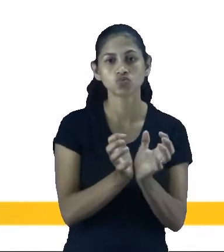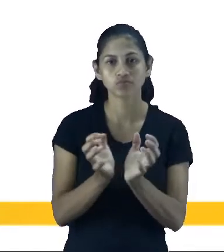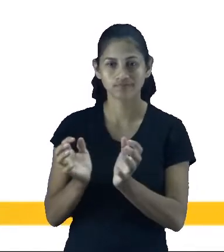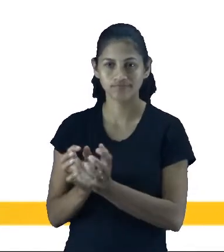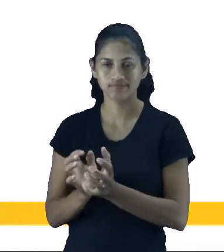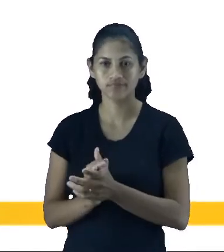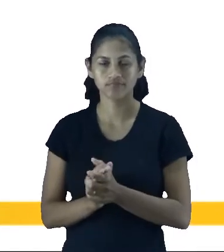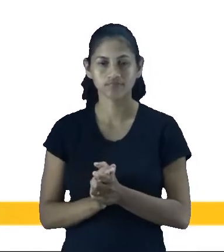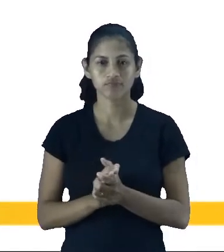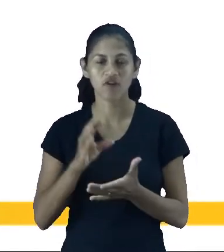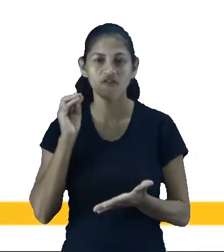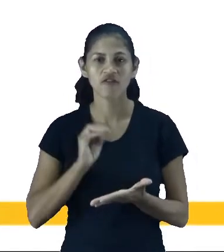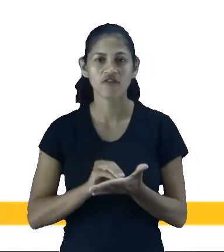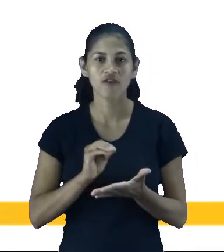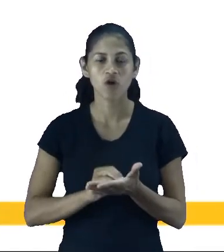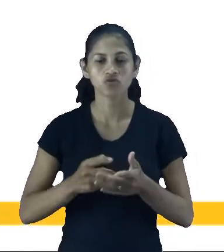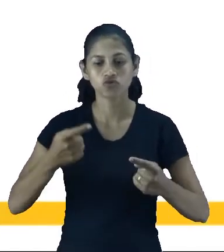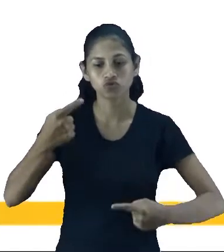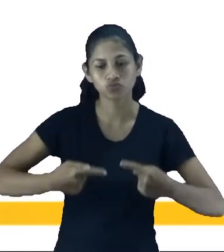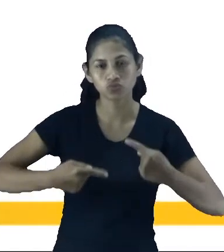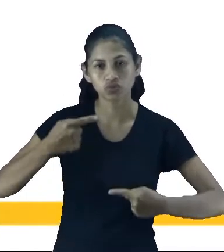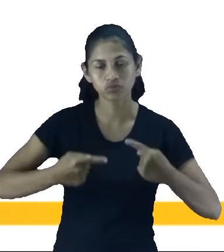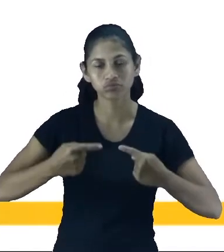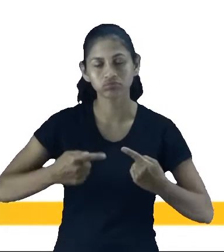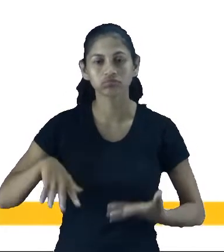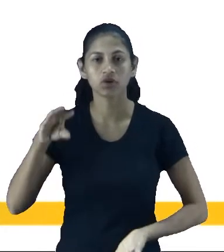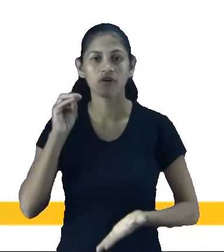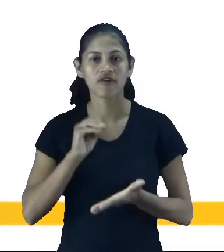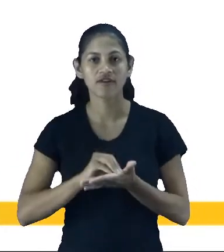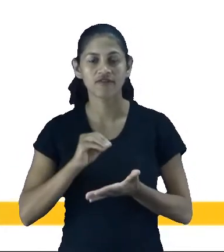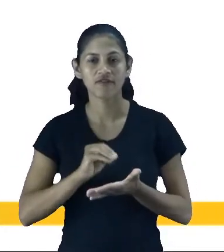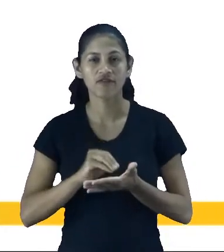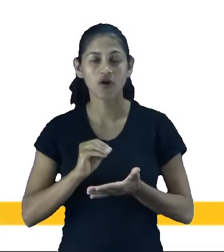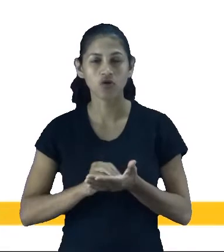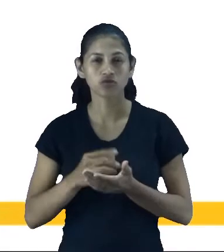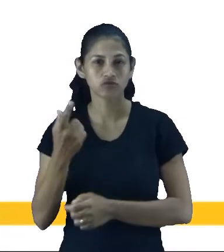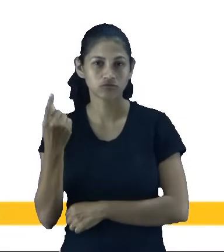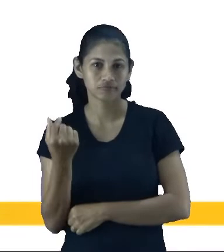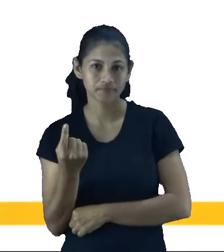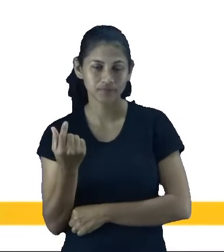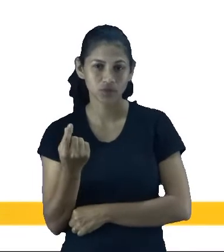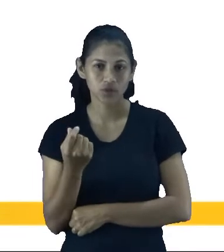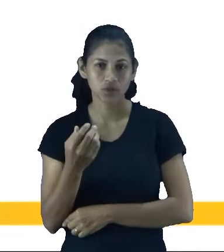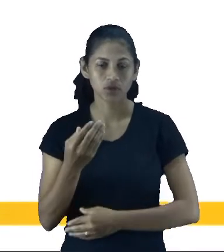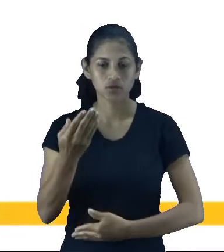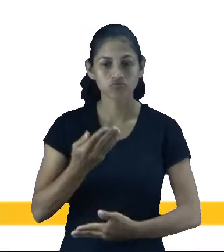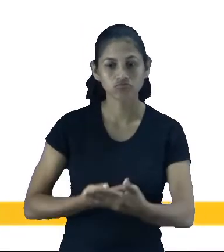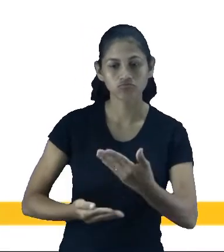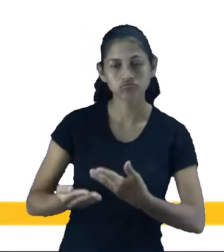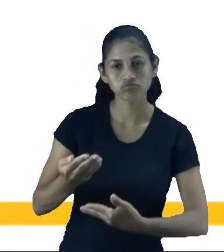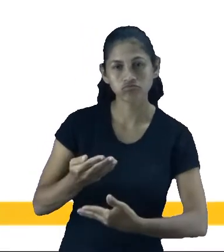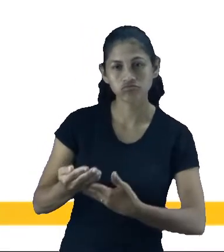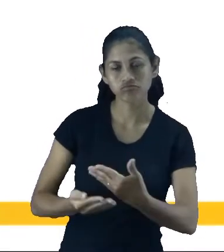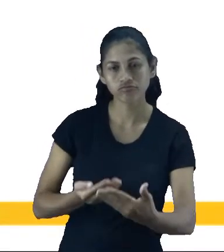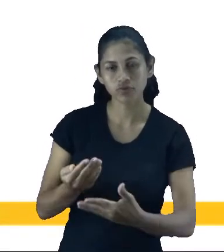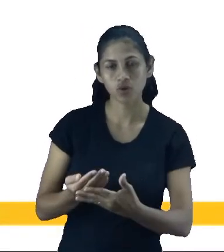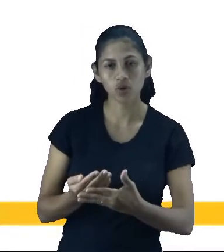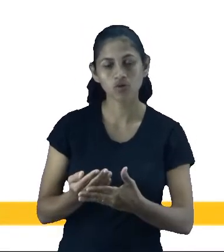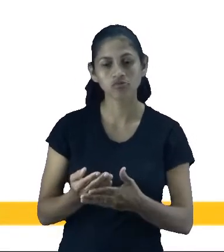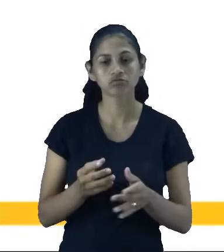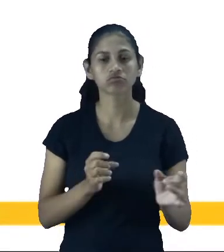política, Estado e governo, ausência de moeda e troca mercantis,